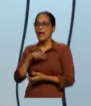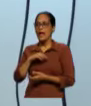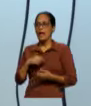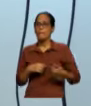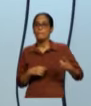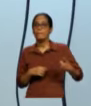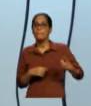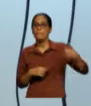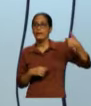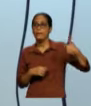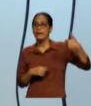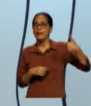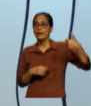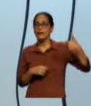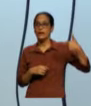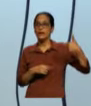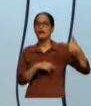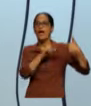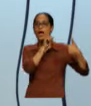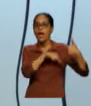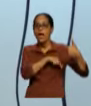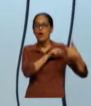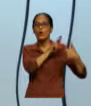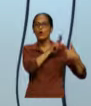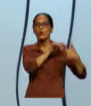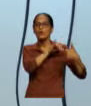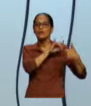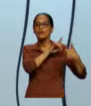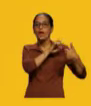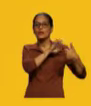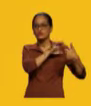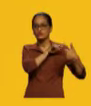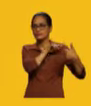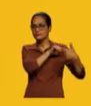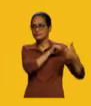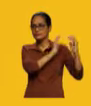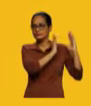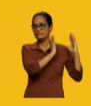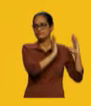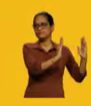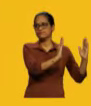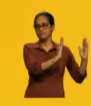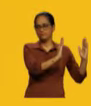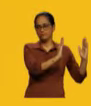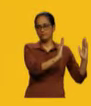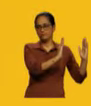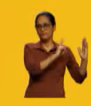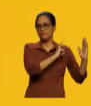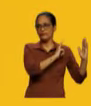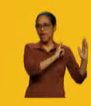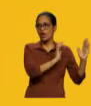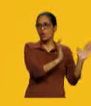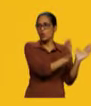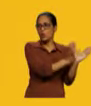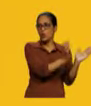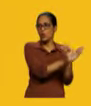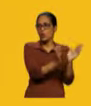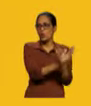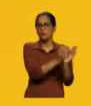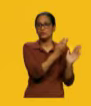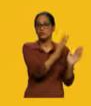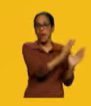de unidade. Certo? Unidade, que é classe, né?